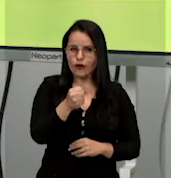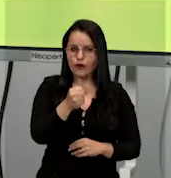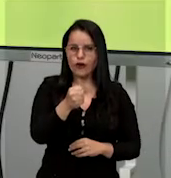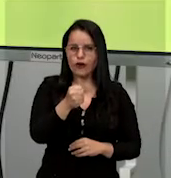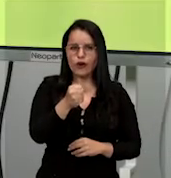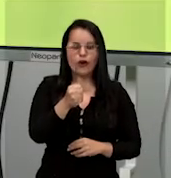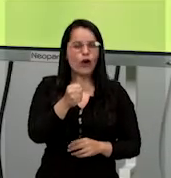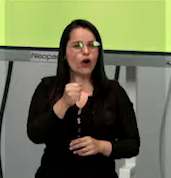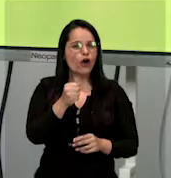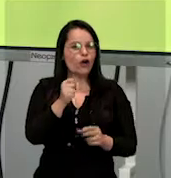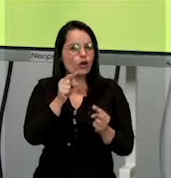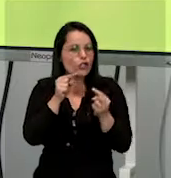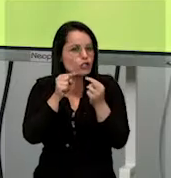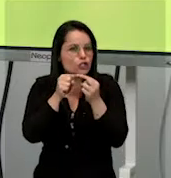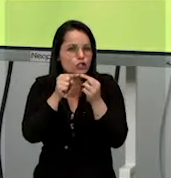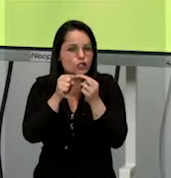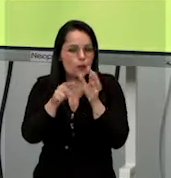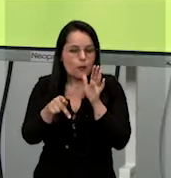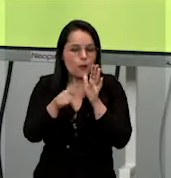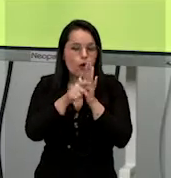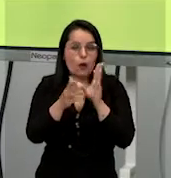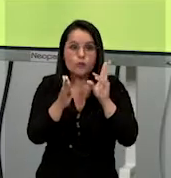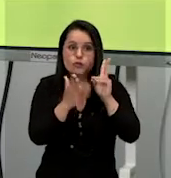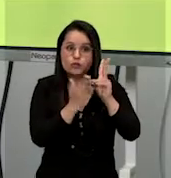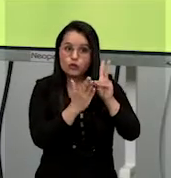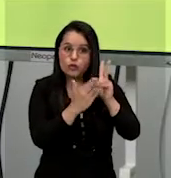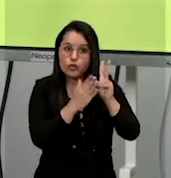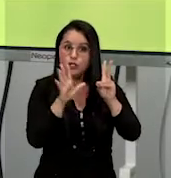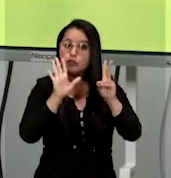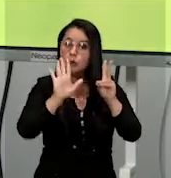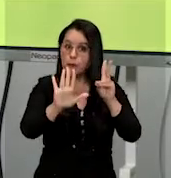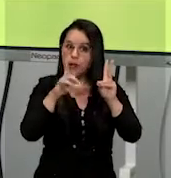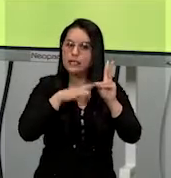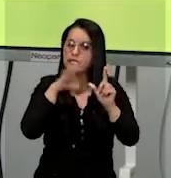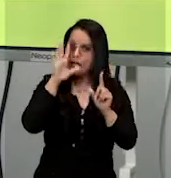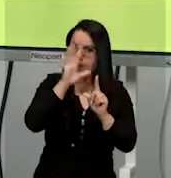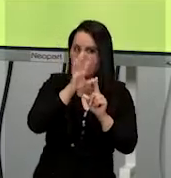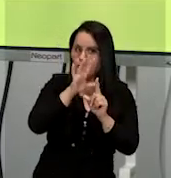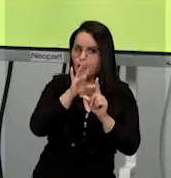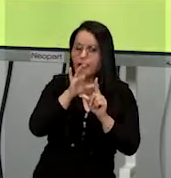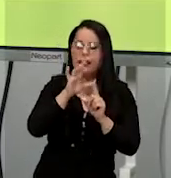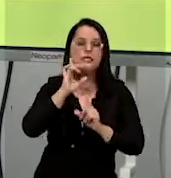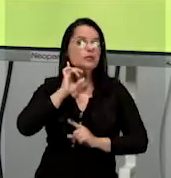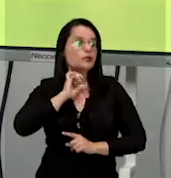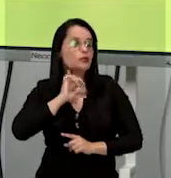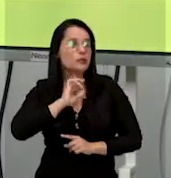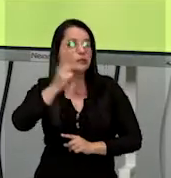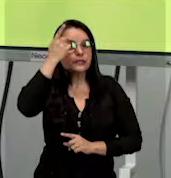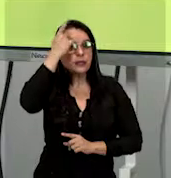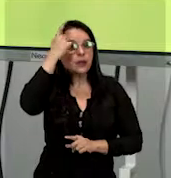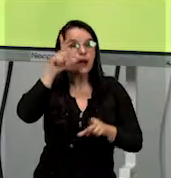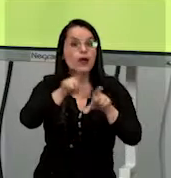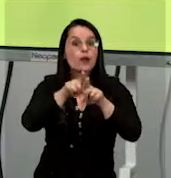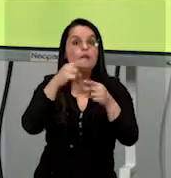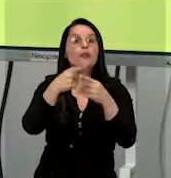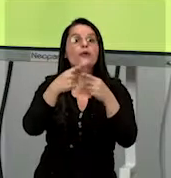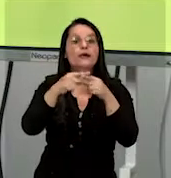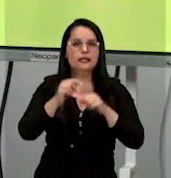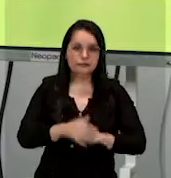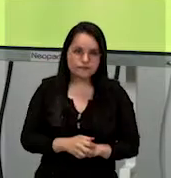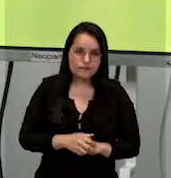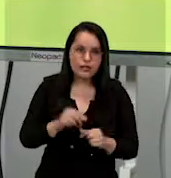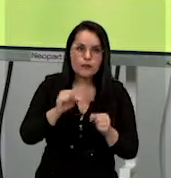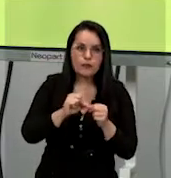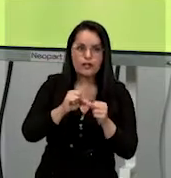culinária indígena. Só que também tem influência tanto da culinária de Minas Gerais e de São Paulo. Mas por quê? Porque eles